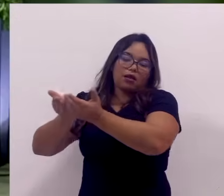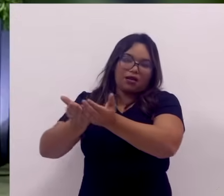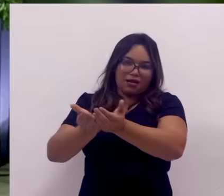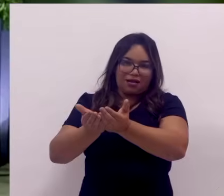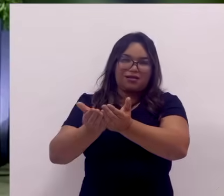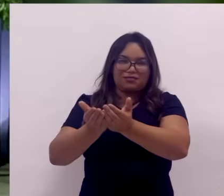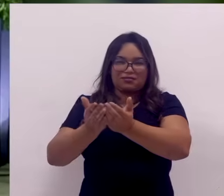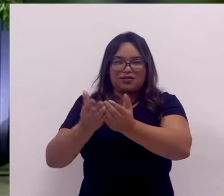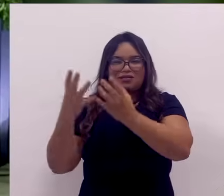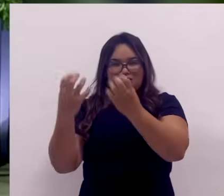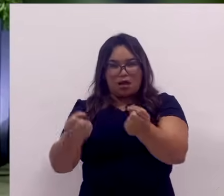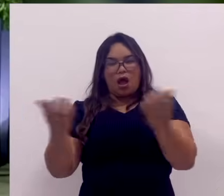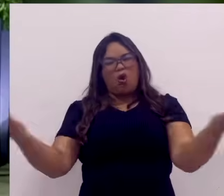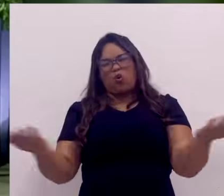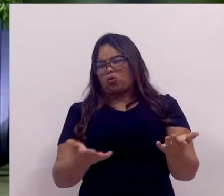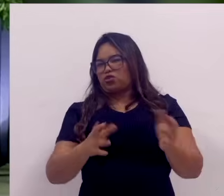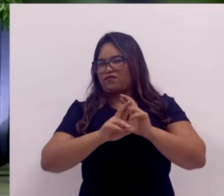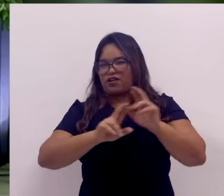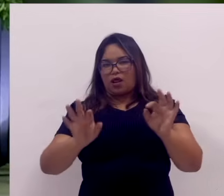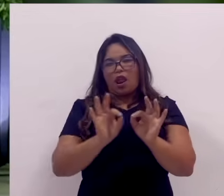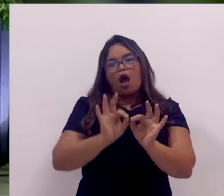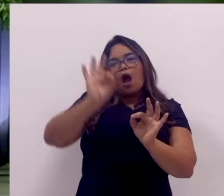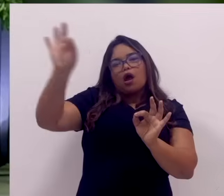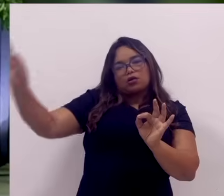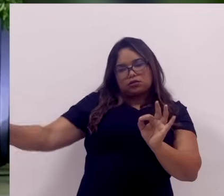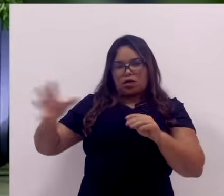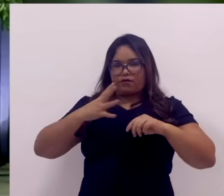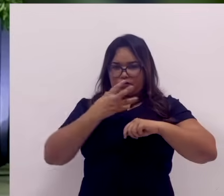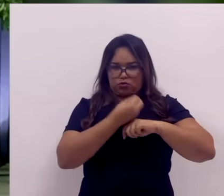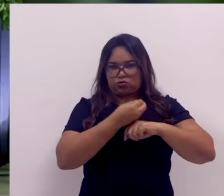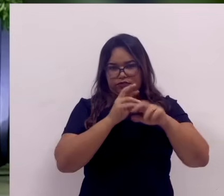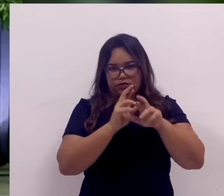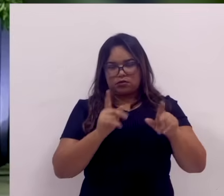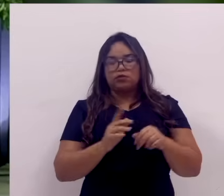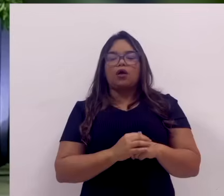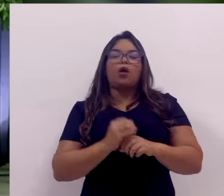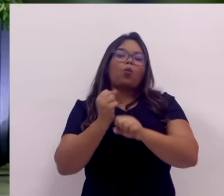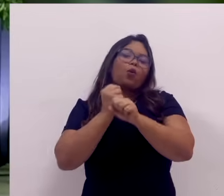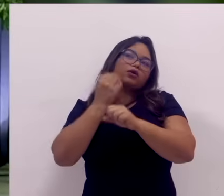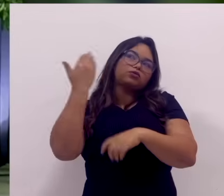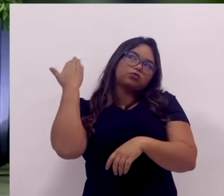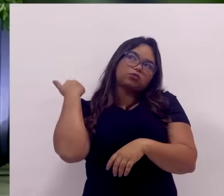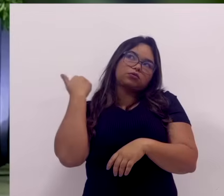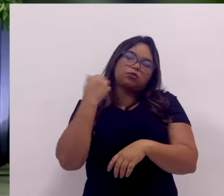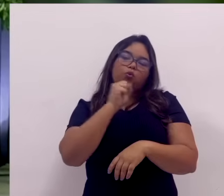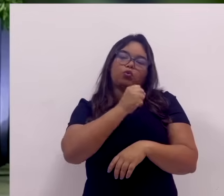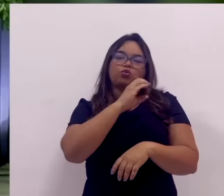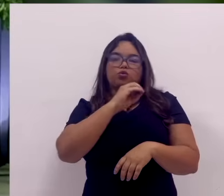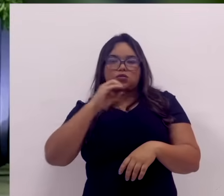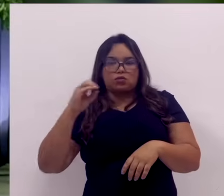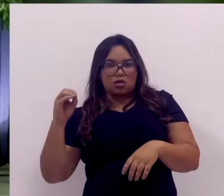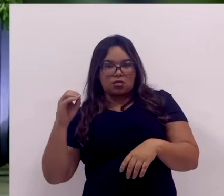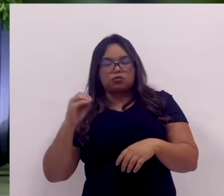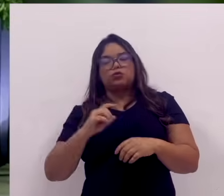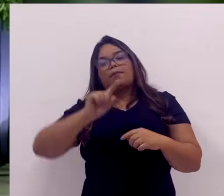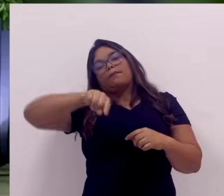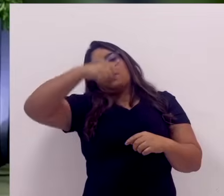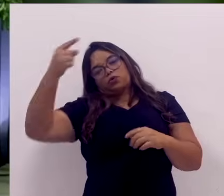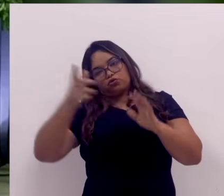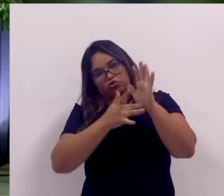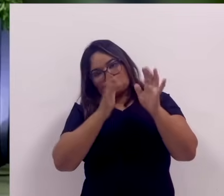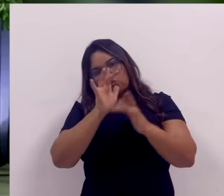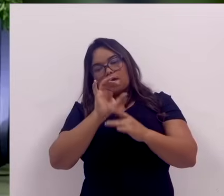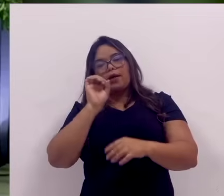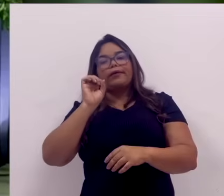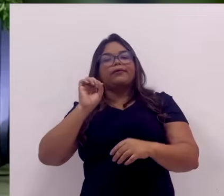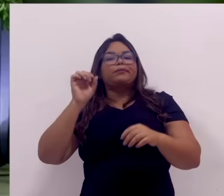distância. Tudo está cheio de lodo. Aproximadamente no ano 800 depois de Cristo, deixou de ser um porto, e esse é um fato